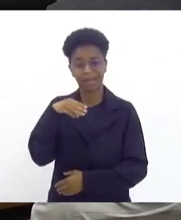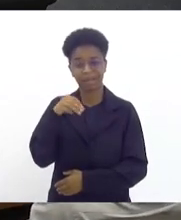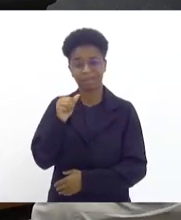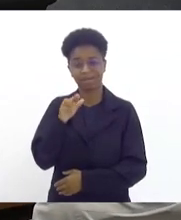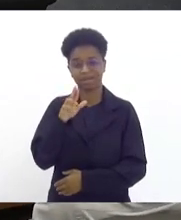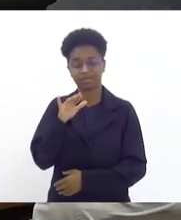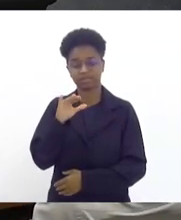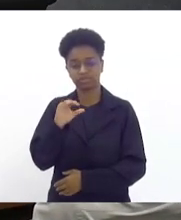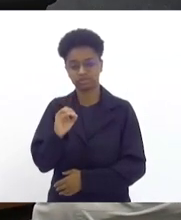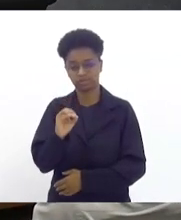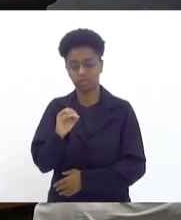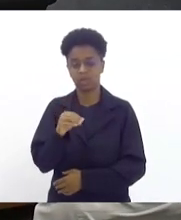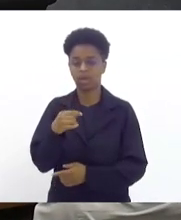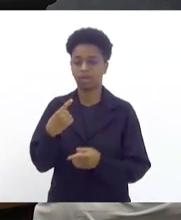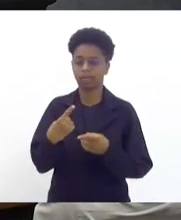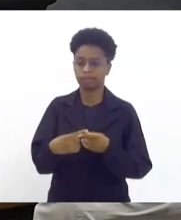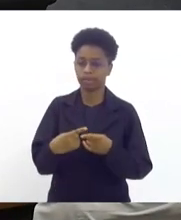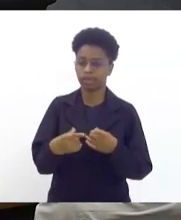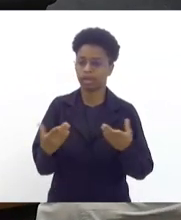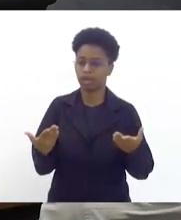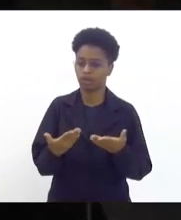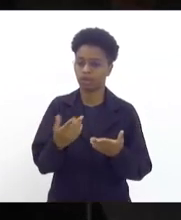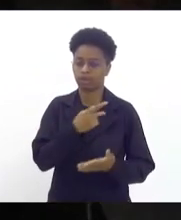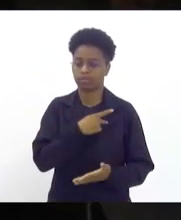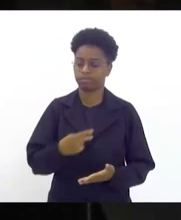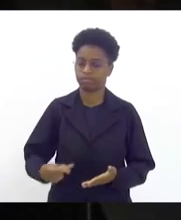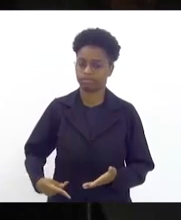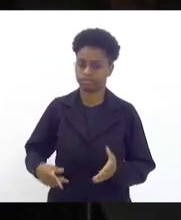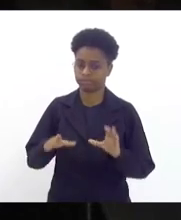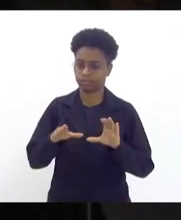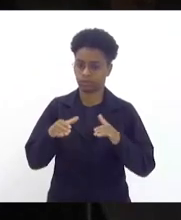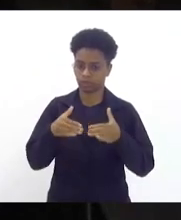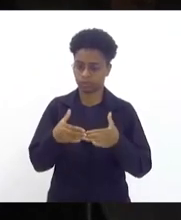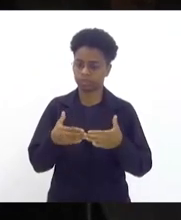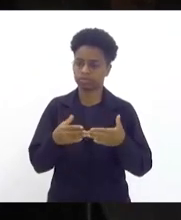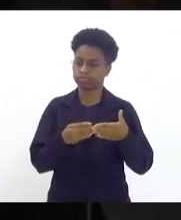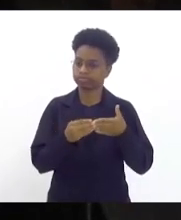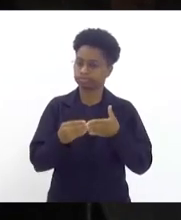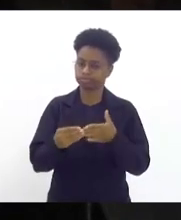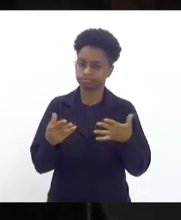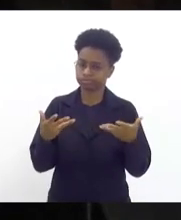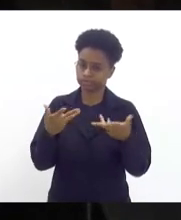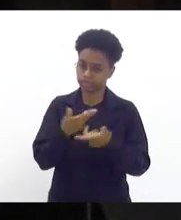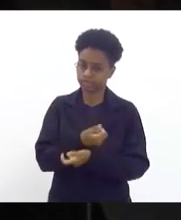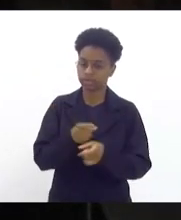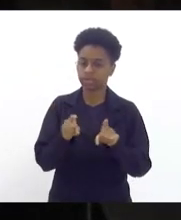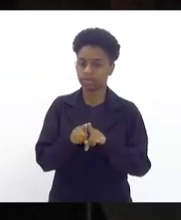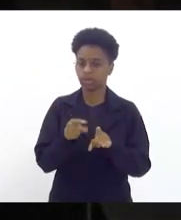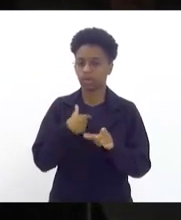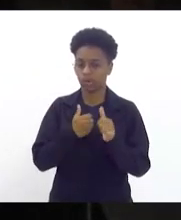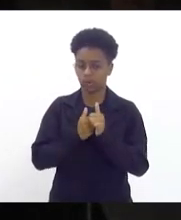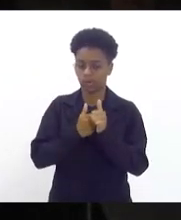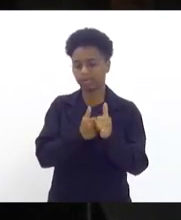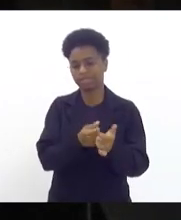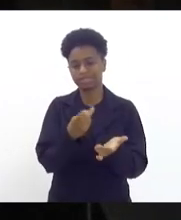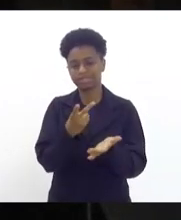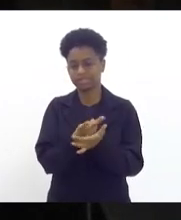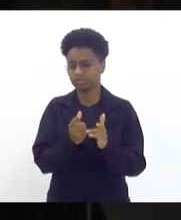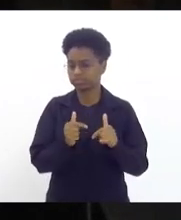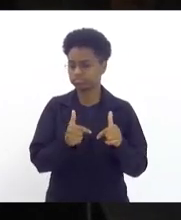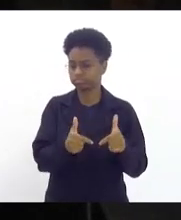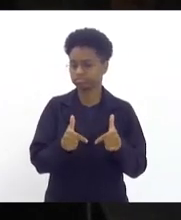quem conduz brilhantemente essa comissão e eu acompanho o seu mandato também sempre de forma muito